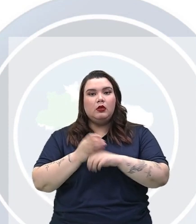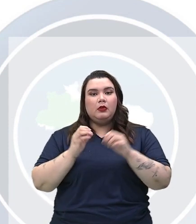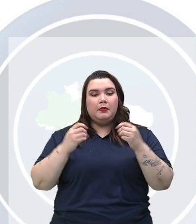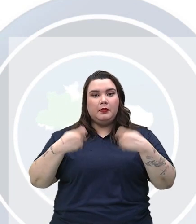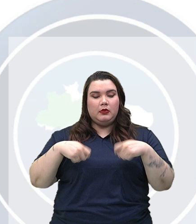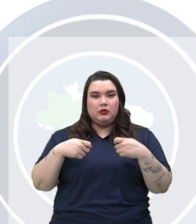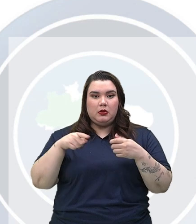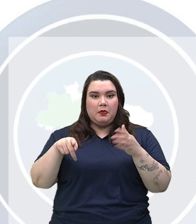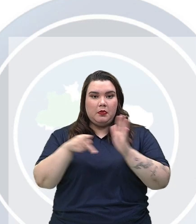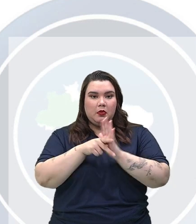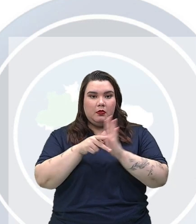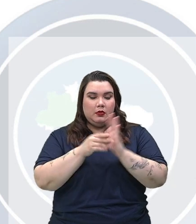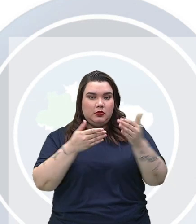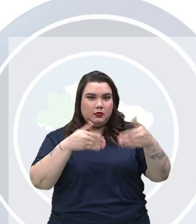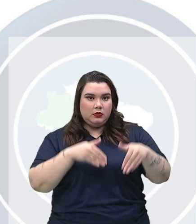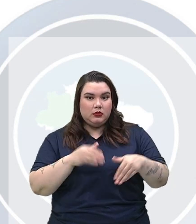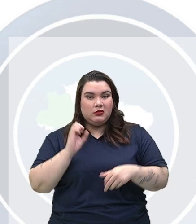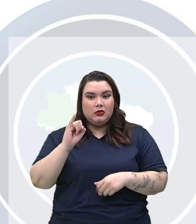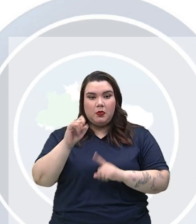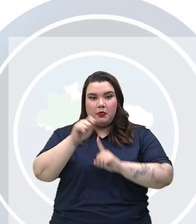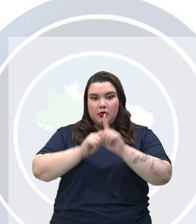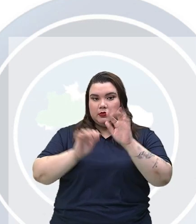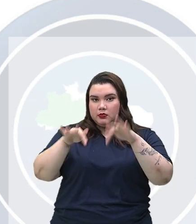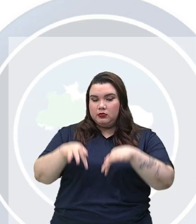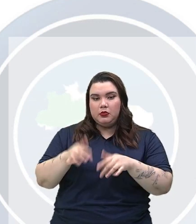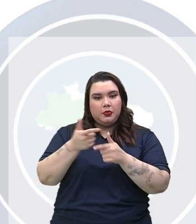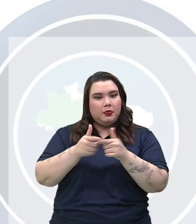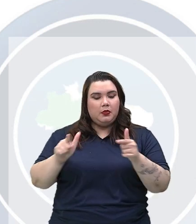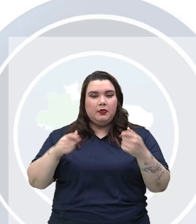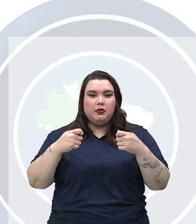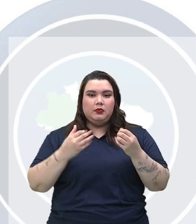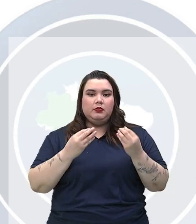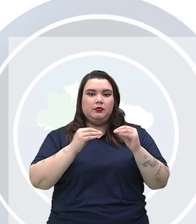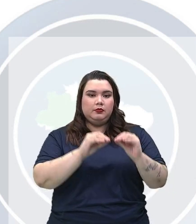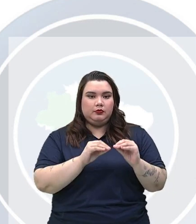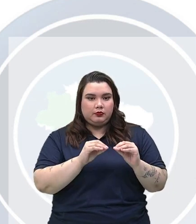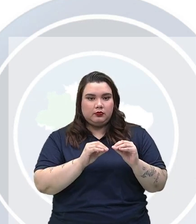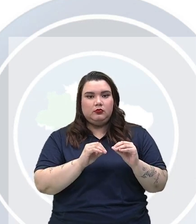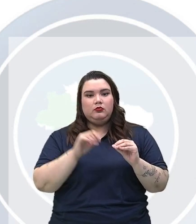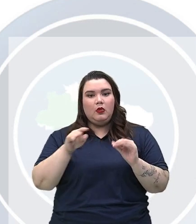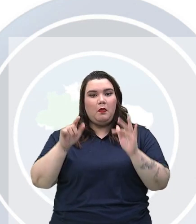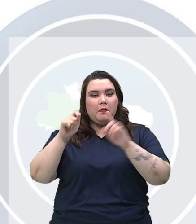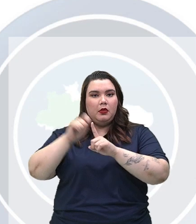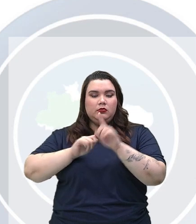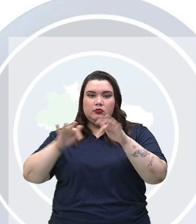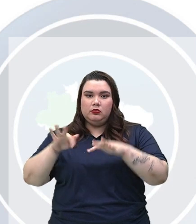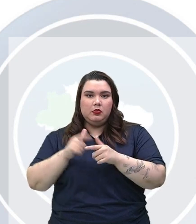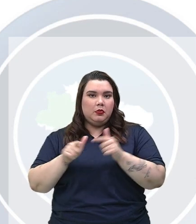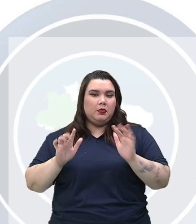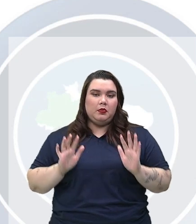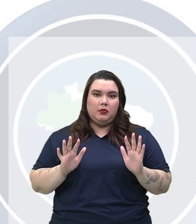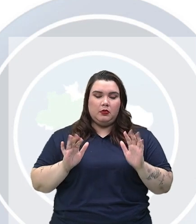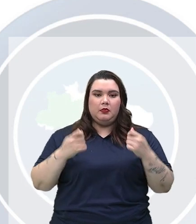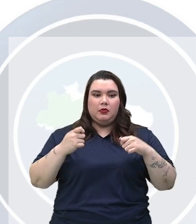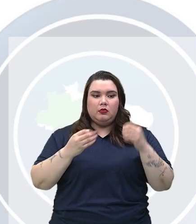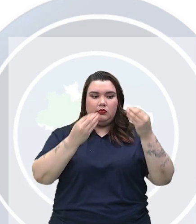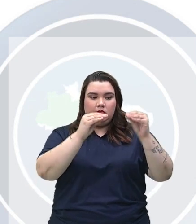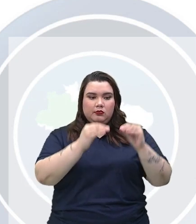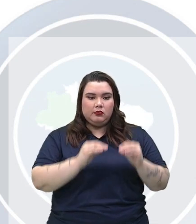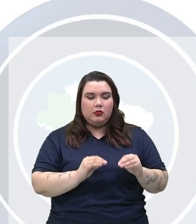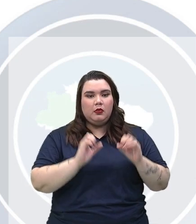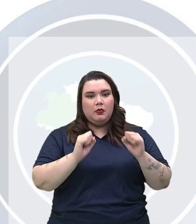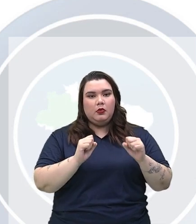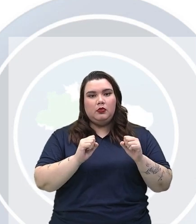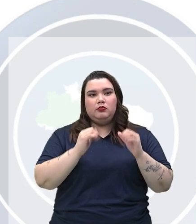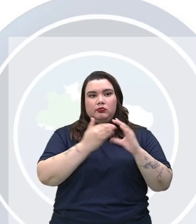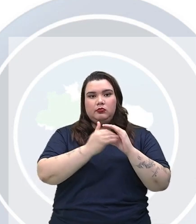de avaliação, tá bom? Mesmo que o mês ainda não tenha finalizado. Professora, não terminou o mês, não tem problema. Fecha essa ficha e já pode